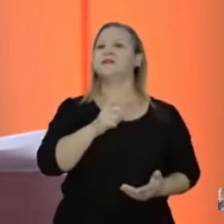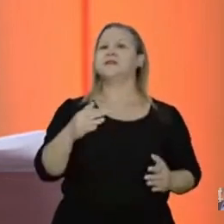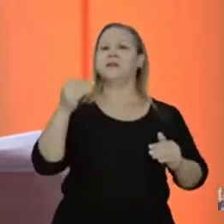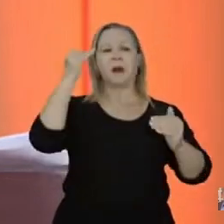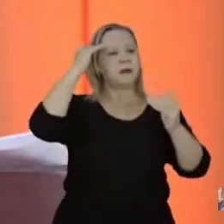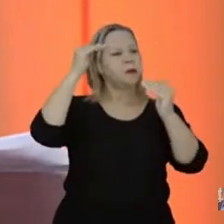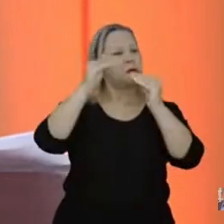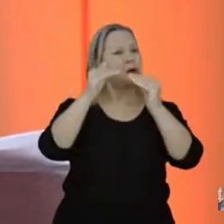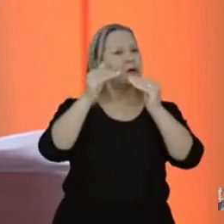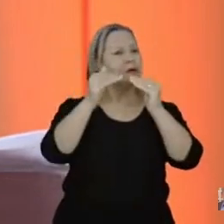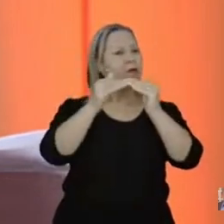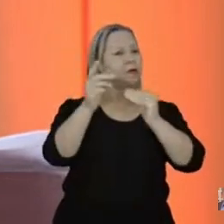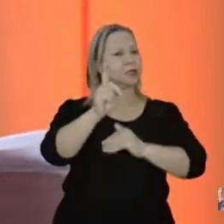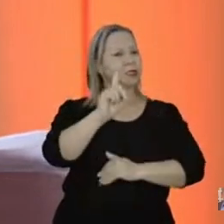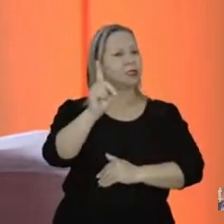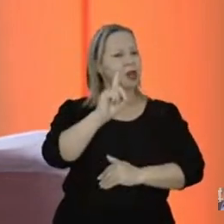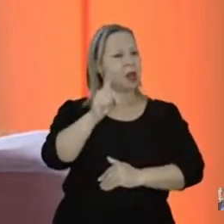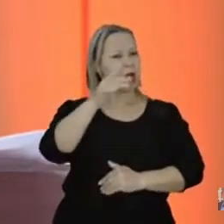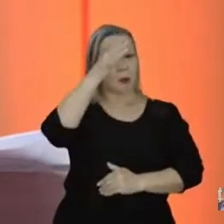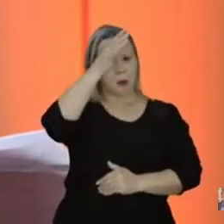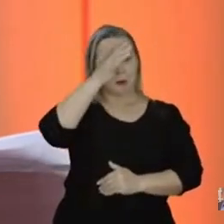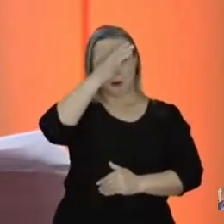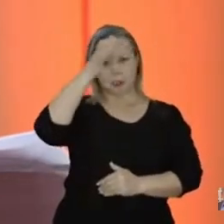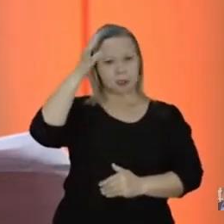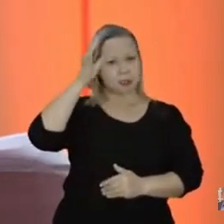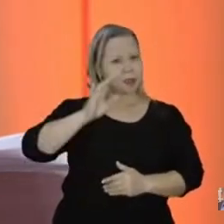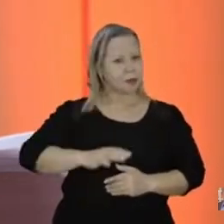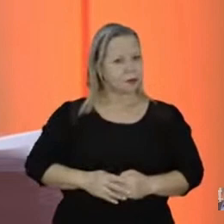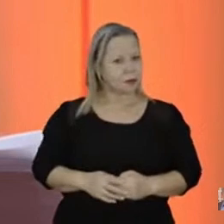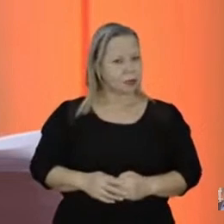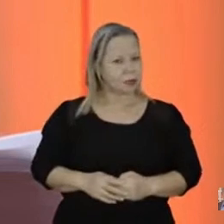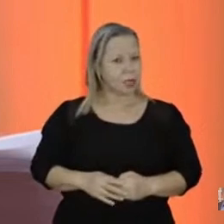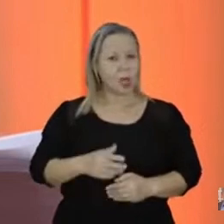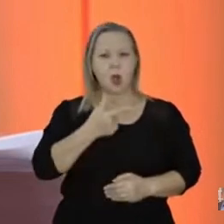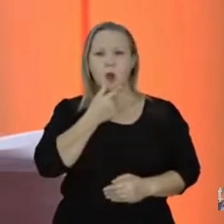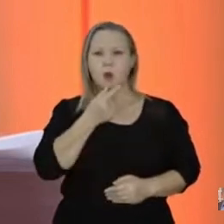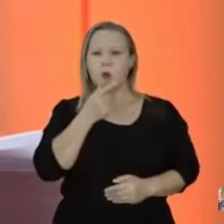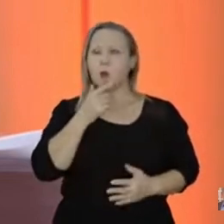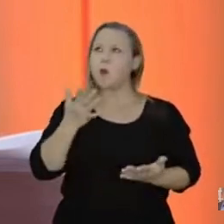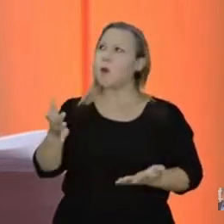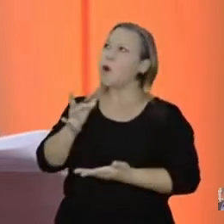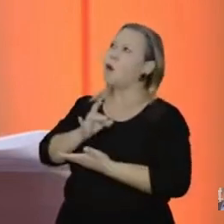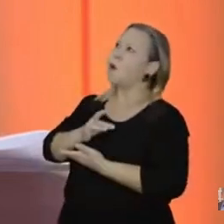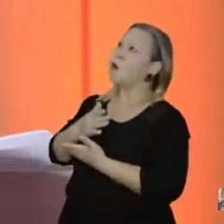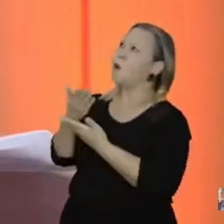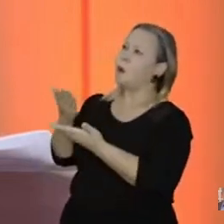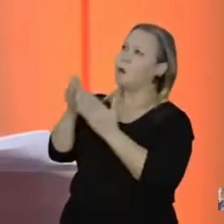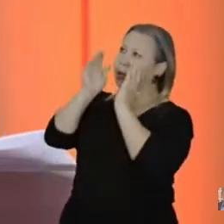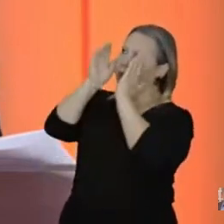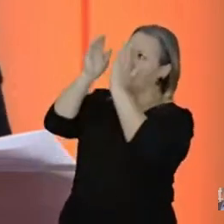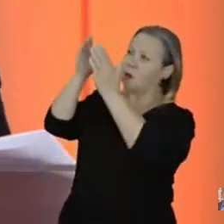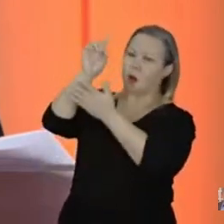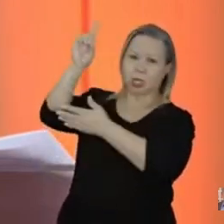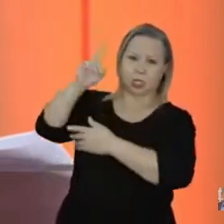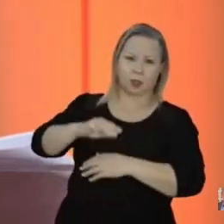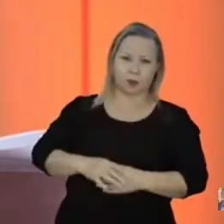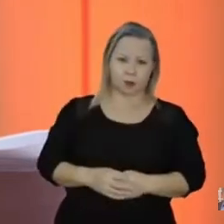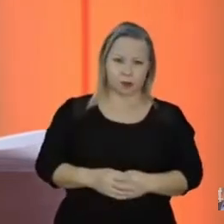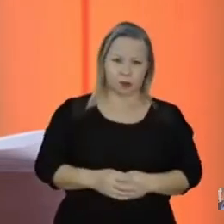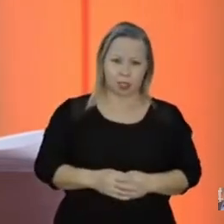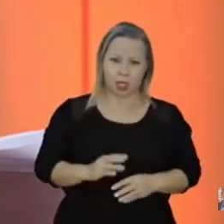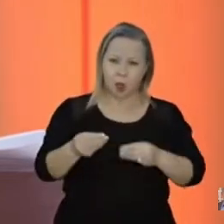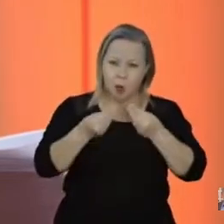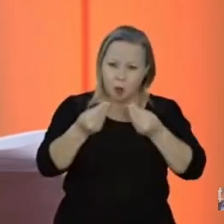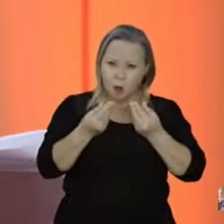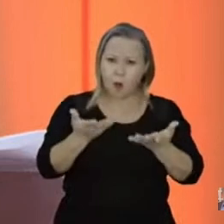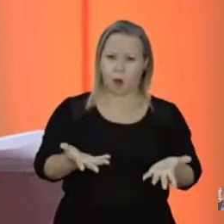cristão, com um homem temente a Deus, com um homem que crê em Deus, não é.